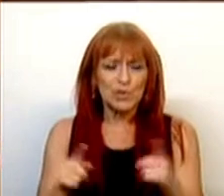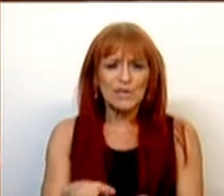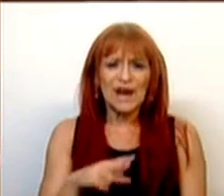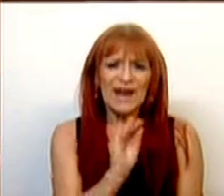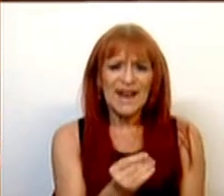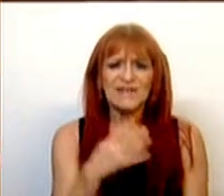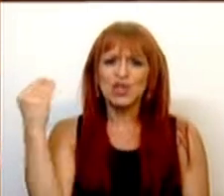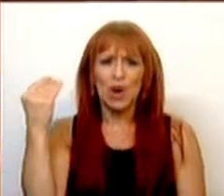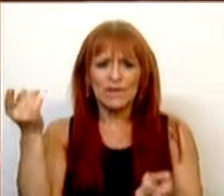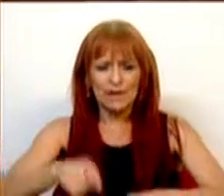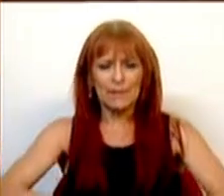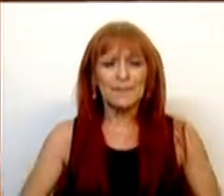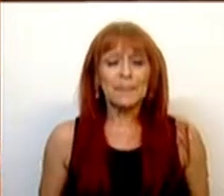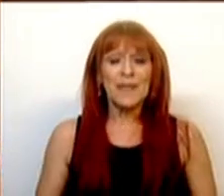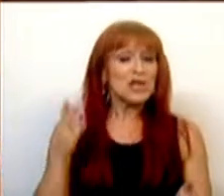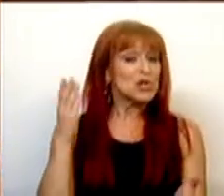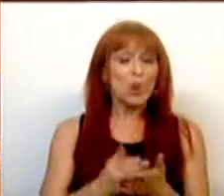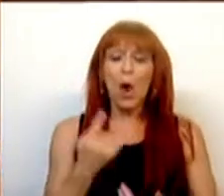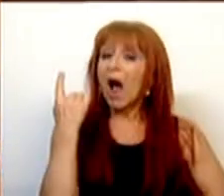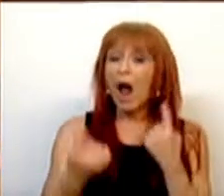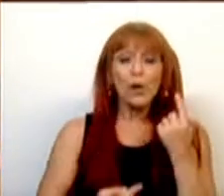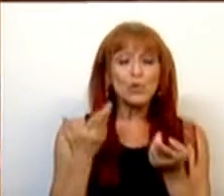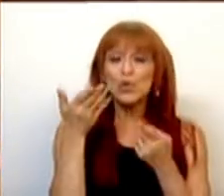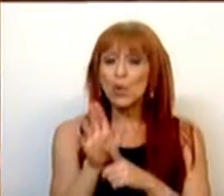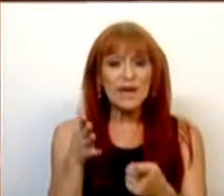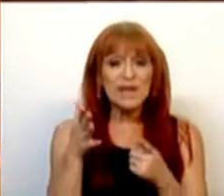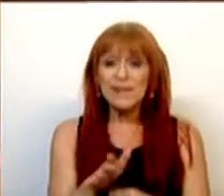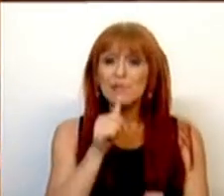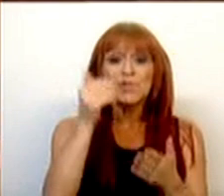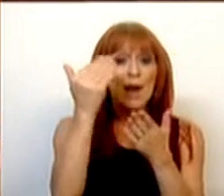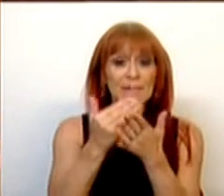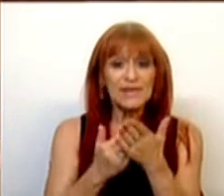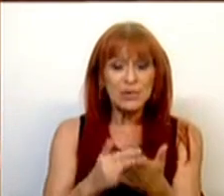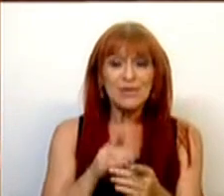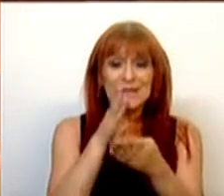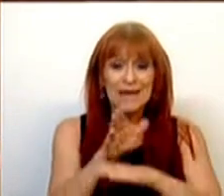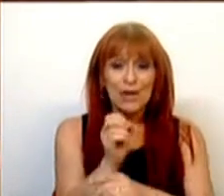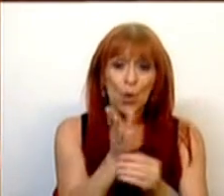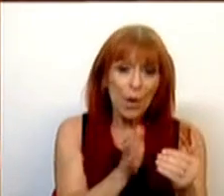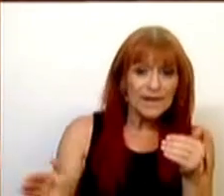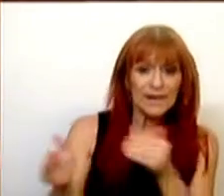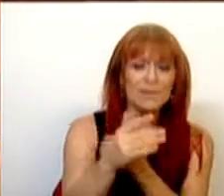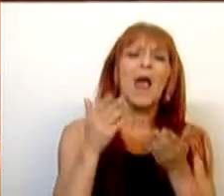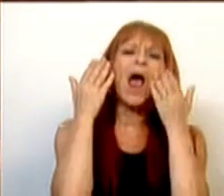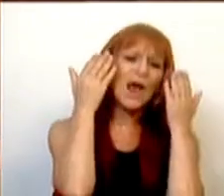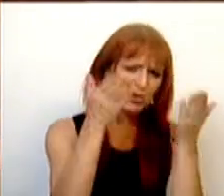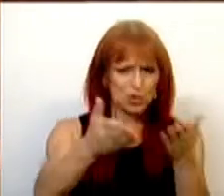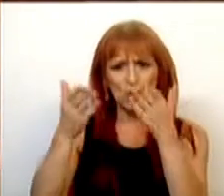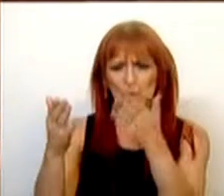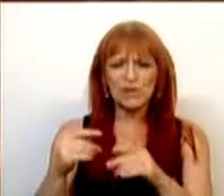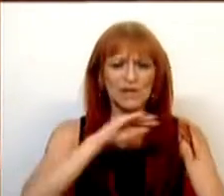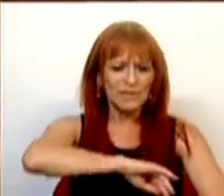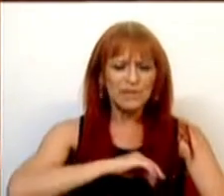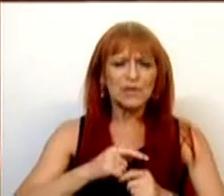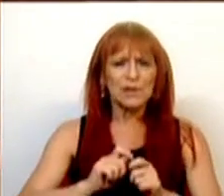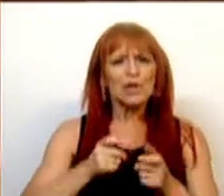por jovem. São apenas alguns exemplos de medidas que, direta ou indiretamente, contribuem para o